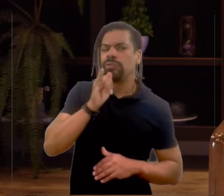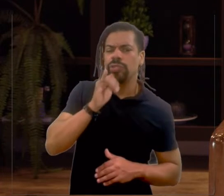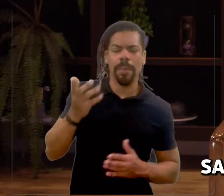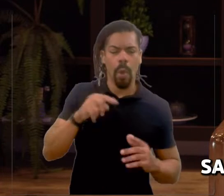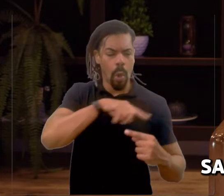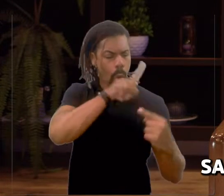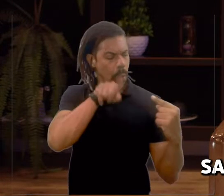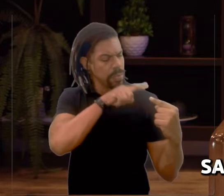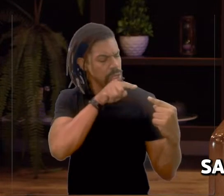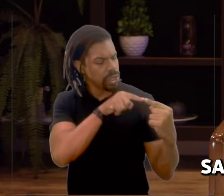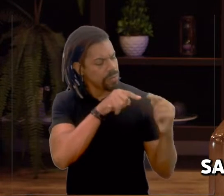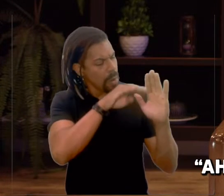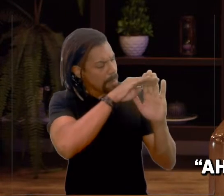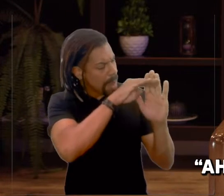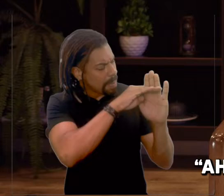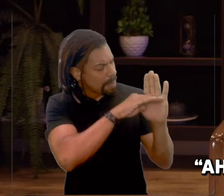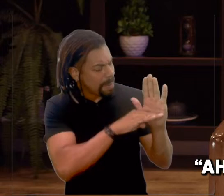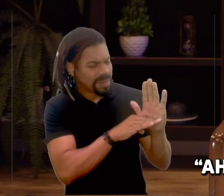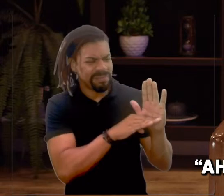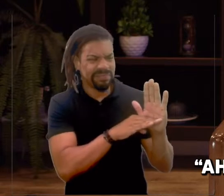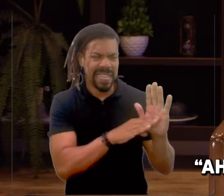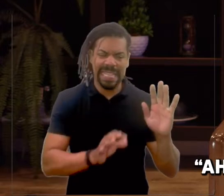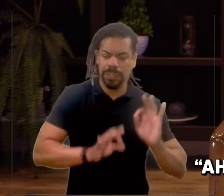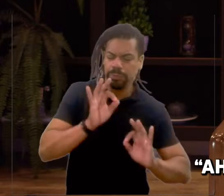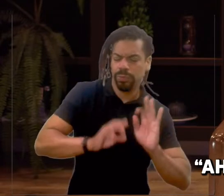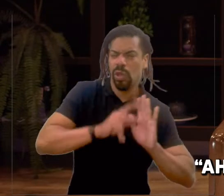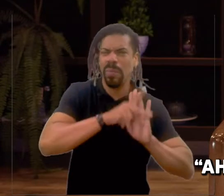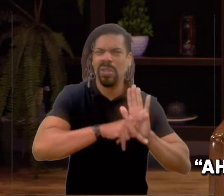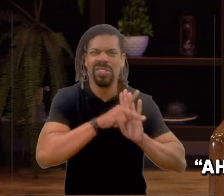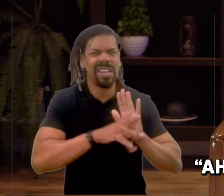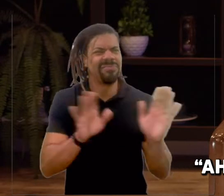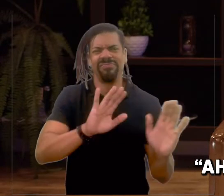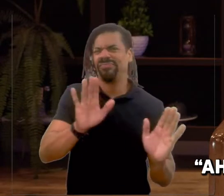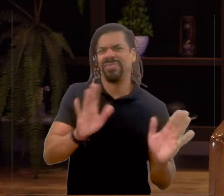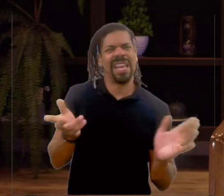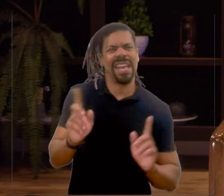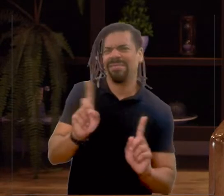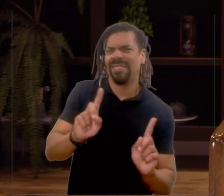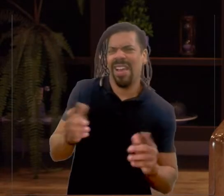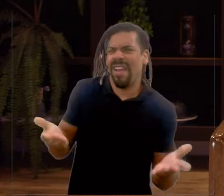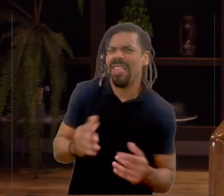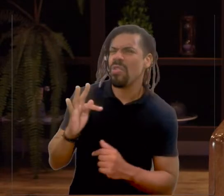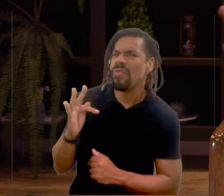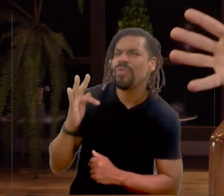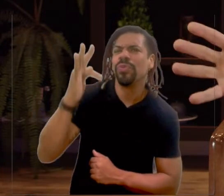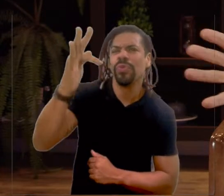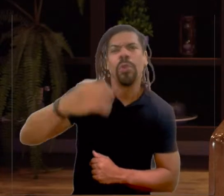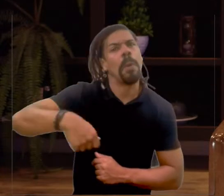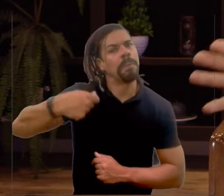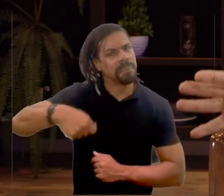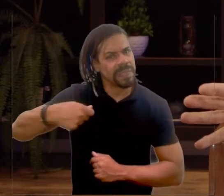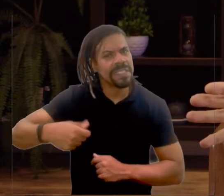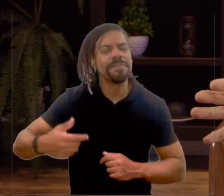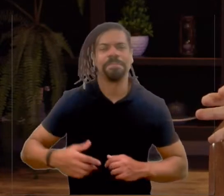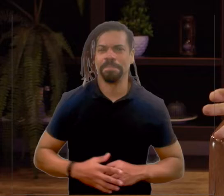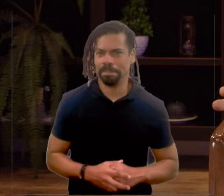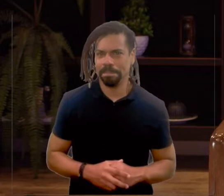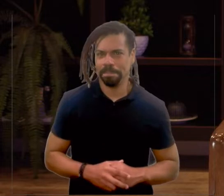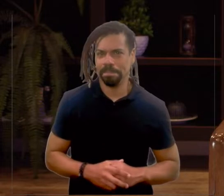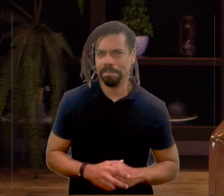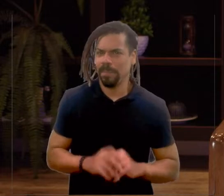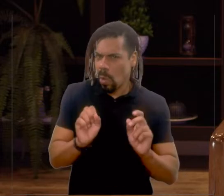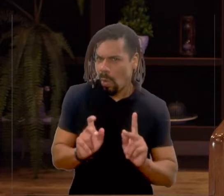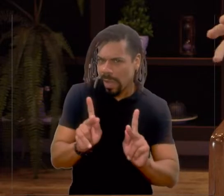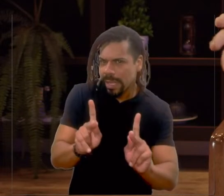da gaveta Sabe aqueles seus projetos bacana que você sempre tem Ah não não vou fazer não dá agora então vamos tirar eles vão colocar eles aqui que a gente precisa realizar